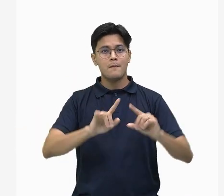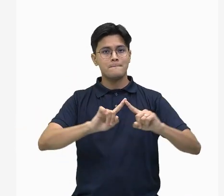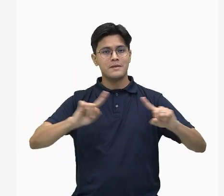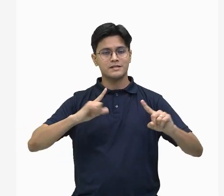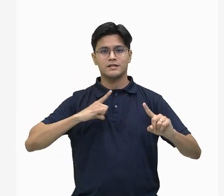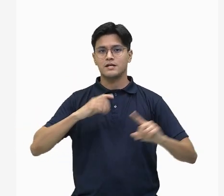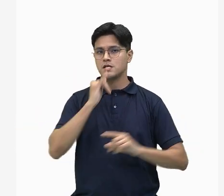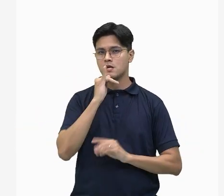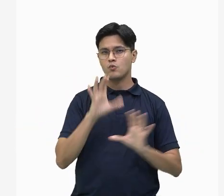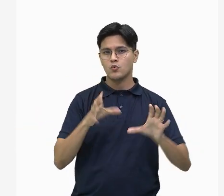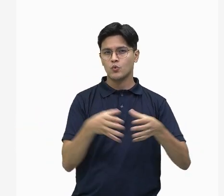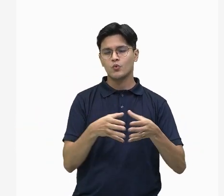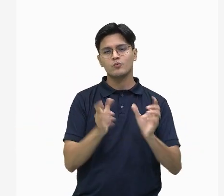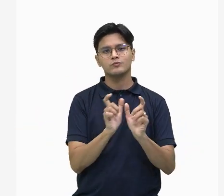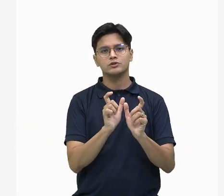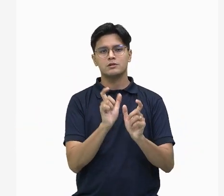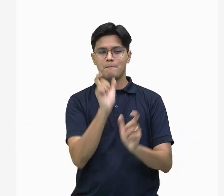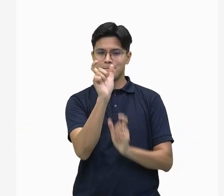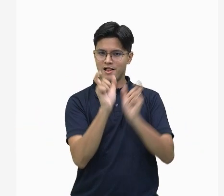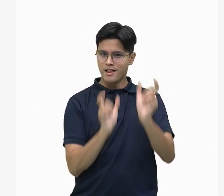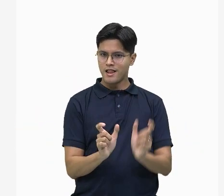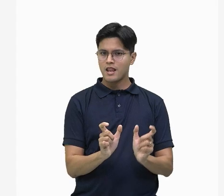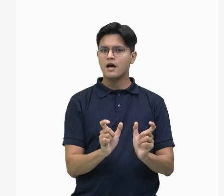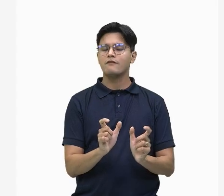as conjunções, que são de fato